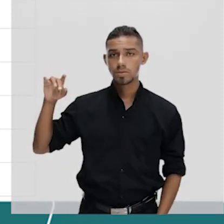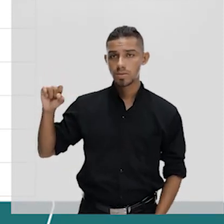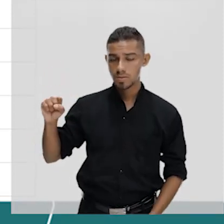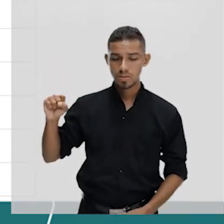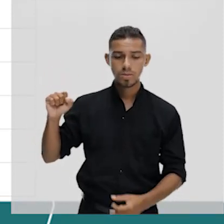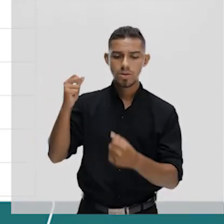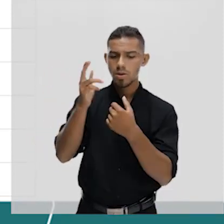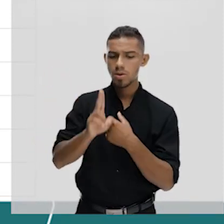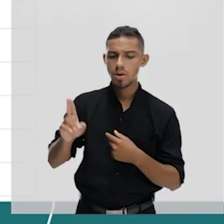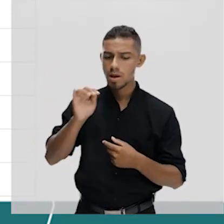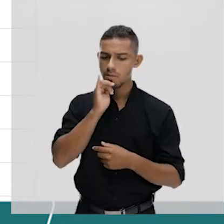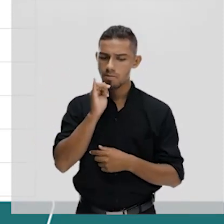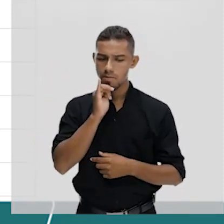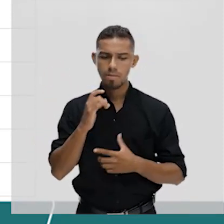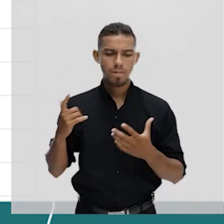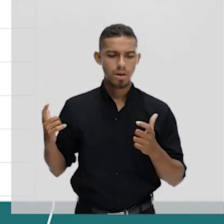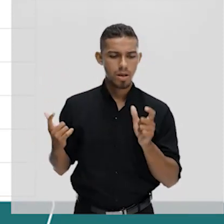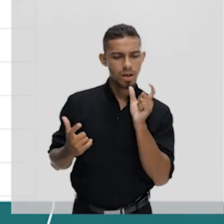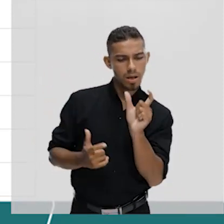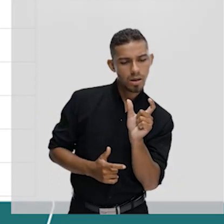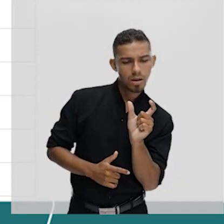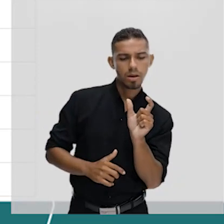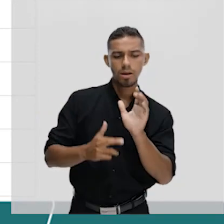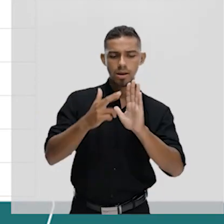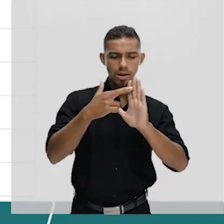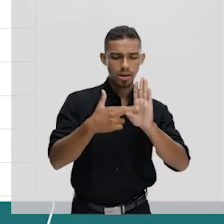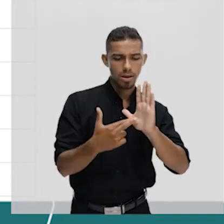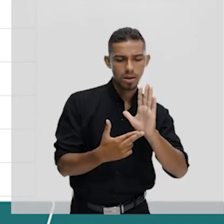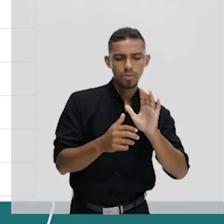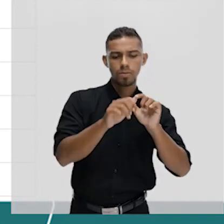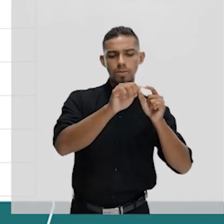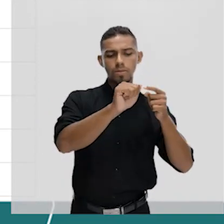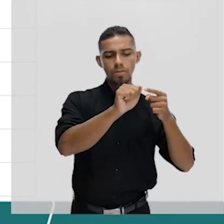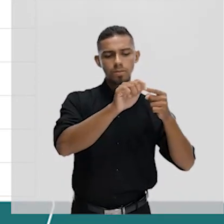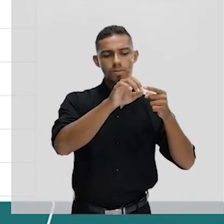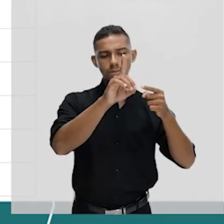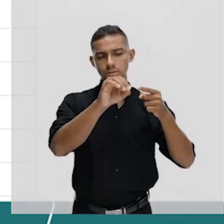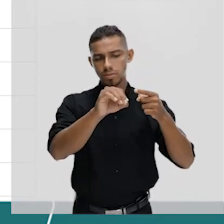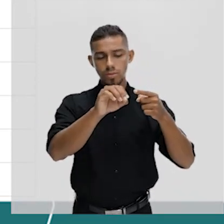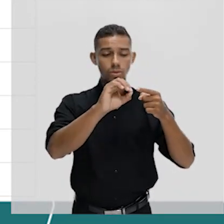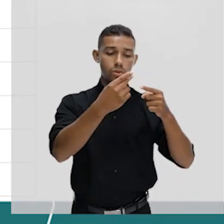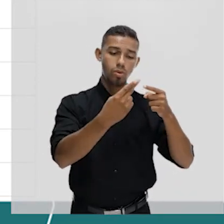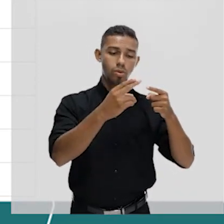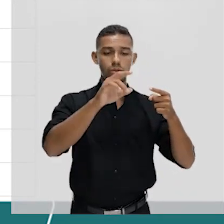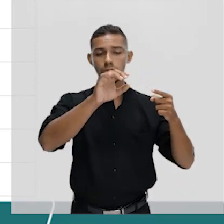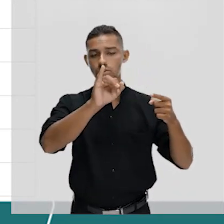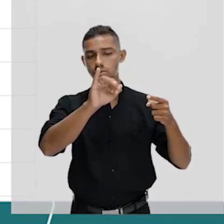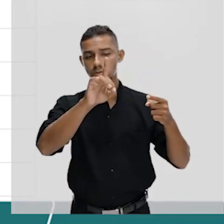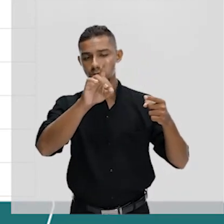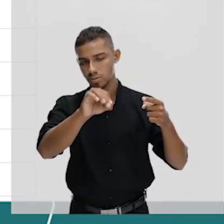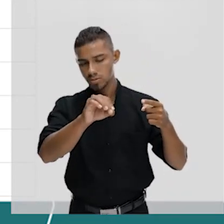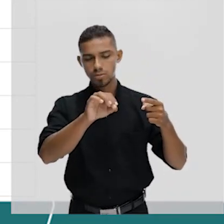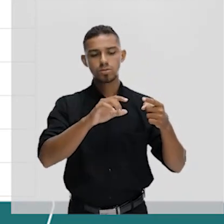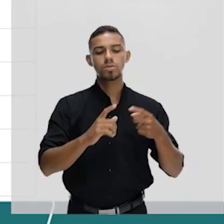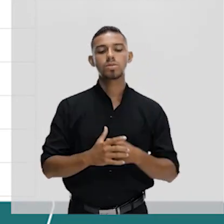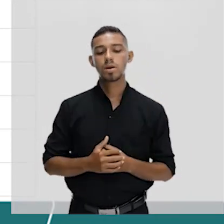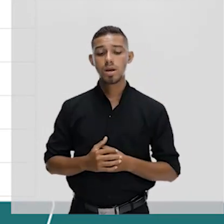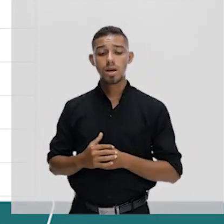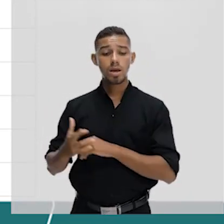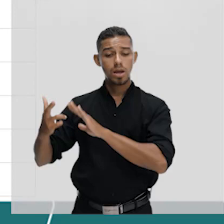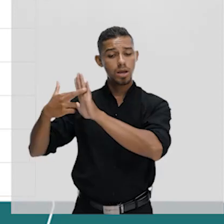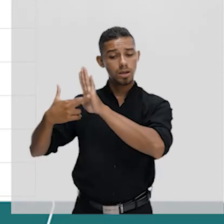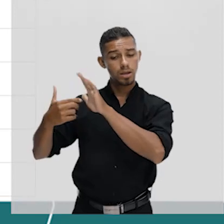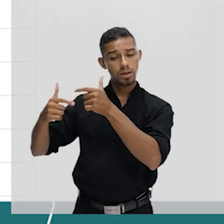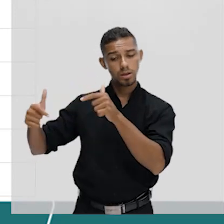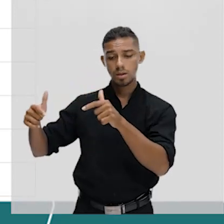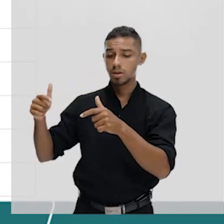regular ele termina com ado ou ido, e o irregular que não tem essa terminação. Então, alguns verbos